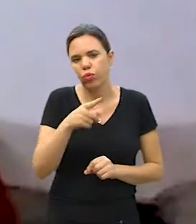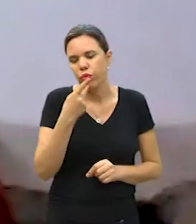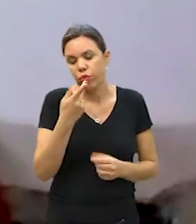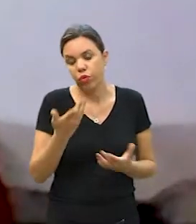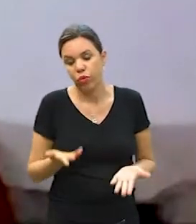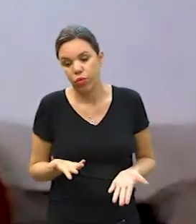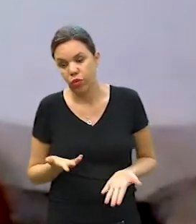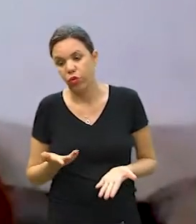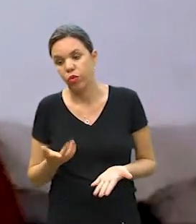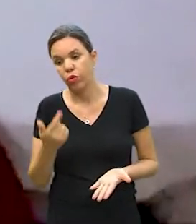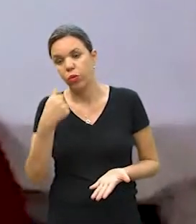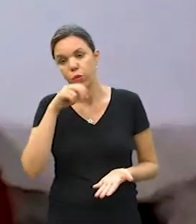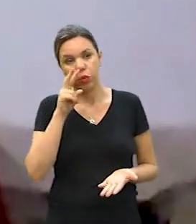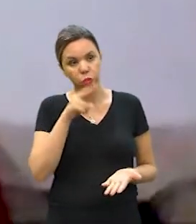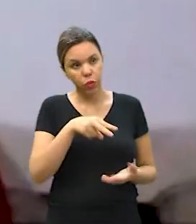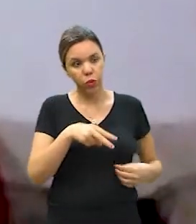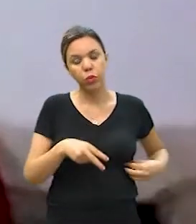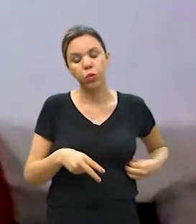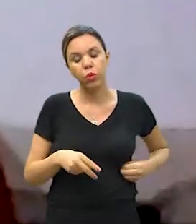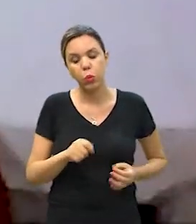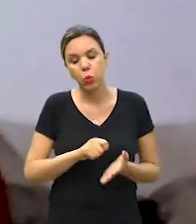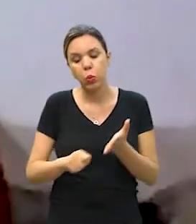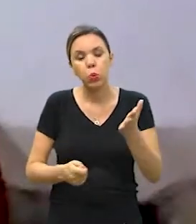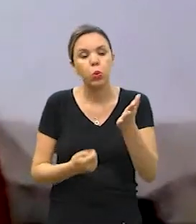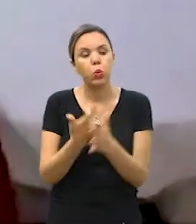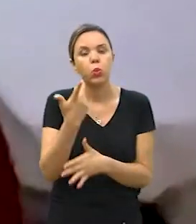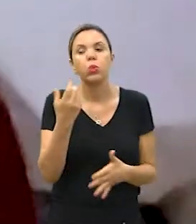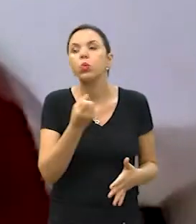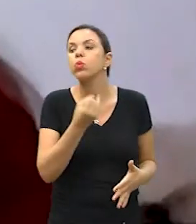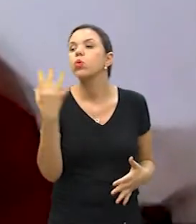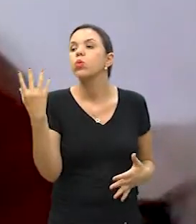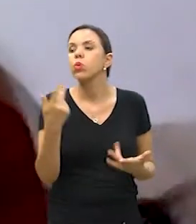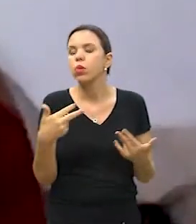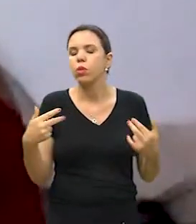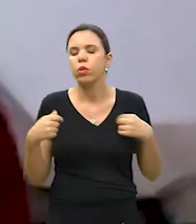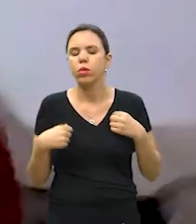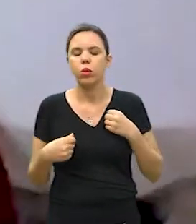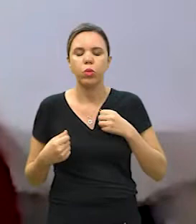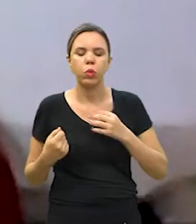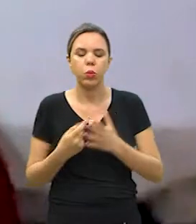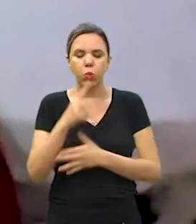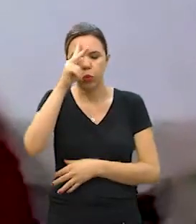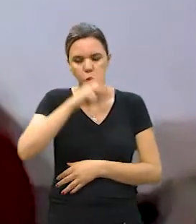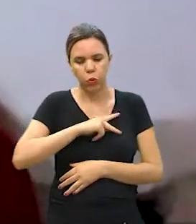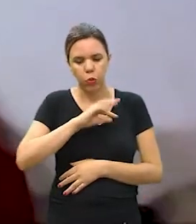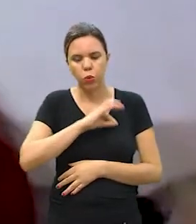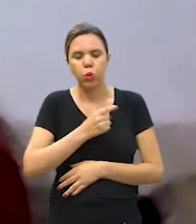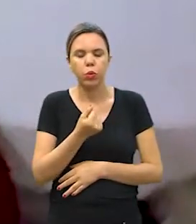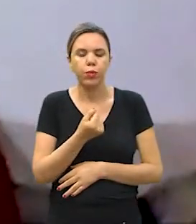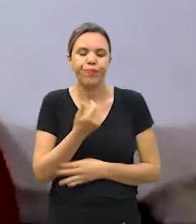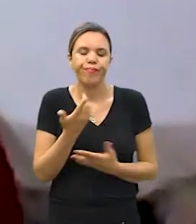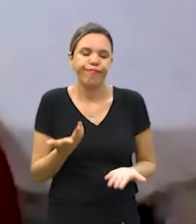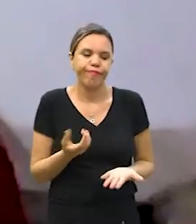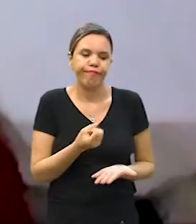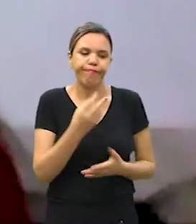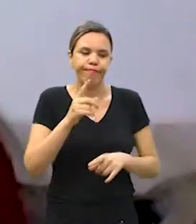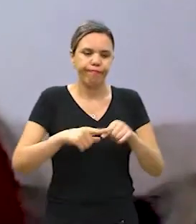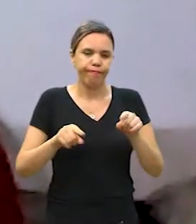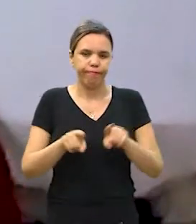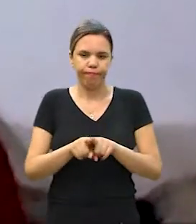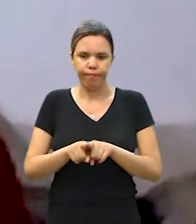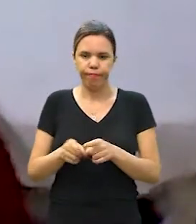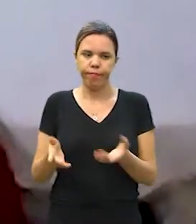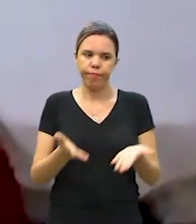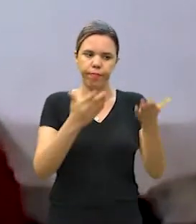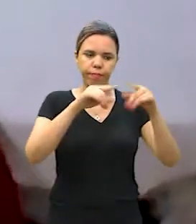você mesmo falou, Gabriel, sua mãe viu lá uma borracha e comprou. Quanta coisa a gente não compra com o nosso dinheiro? Quanto material